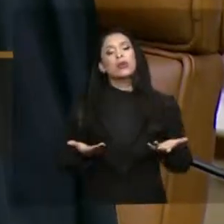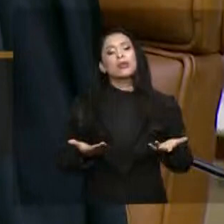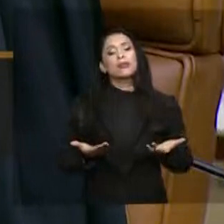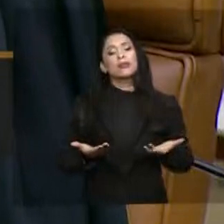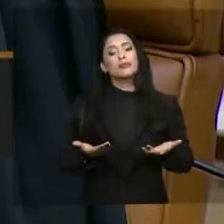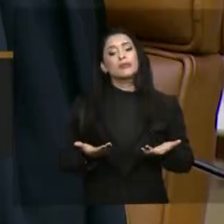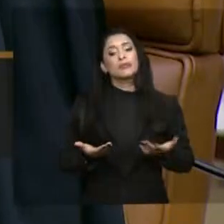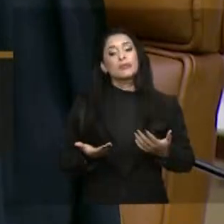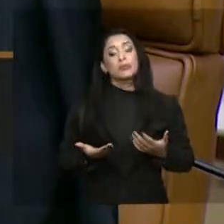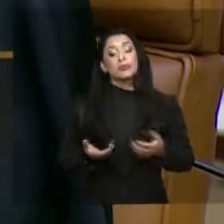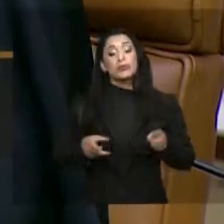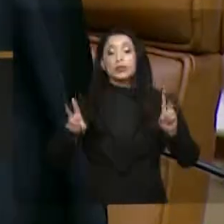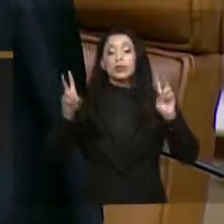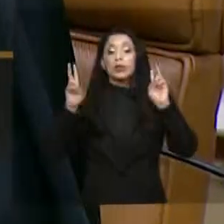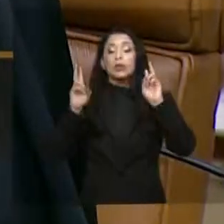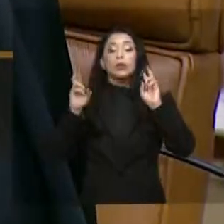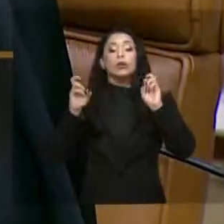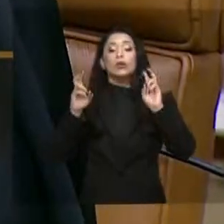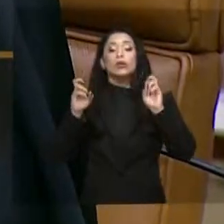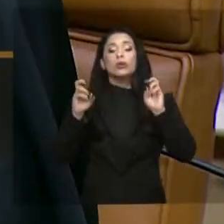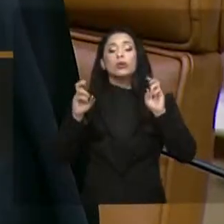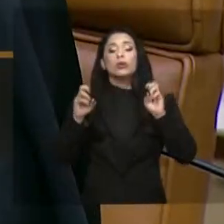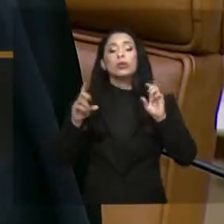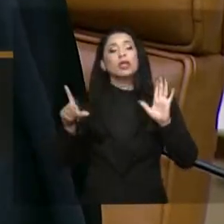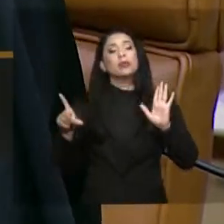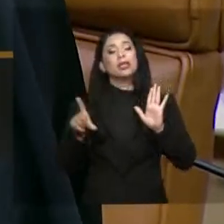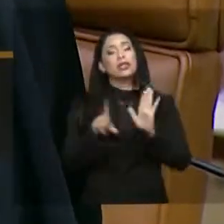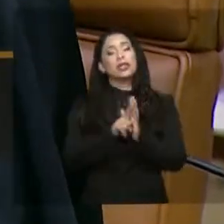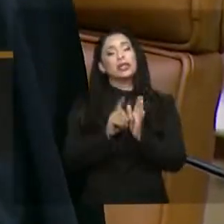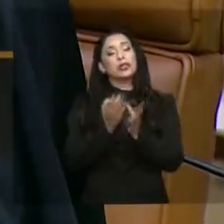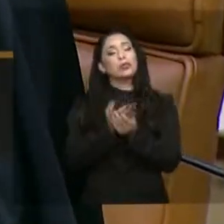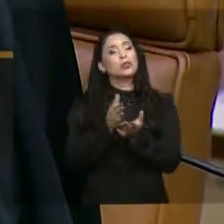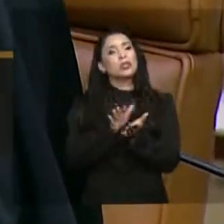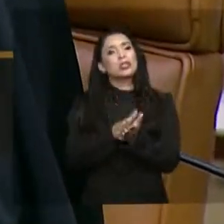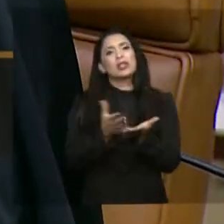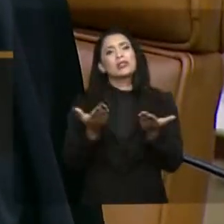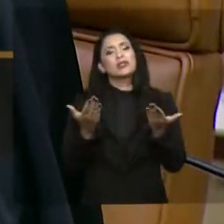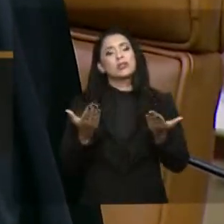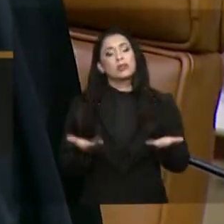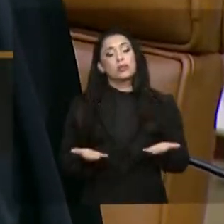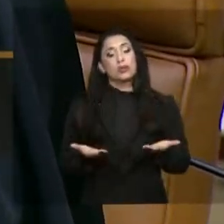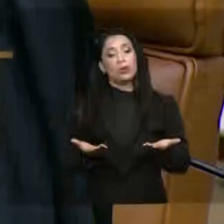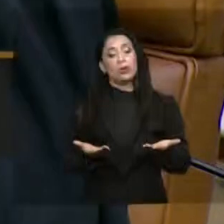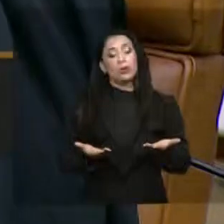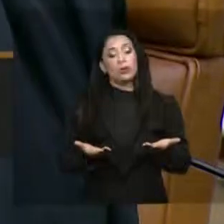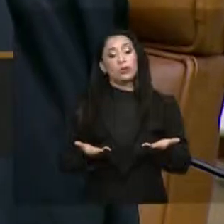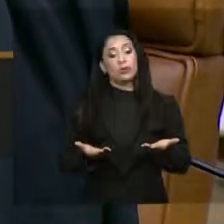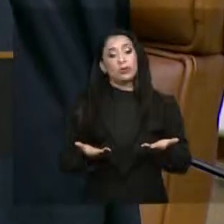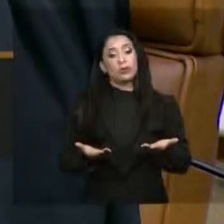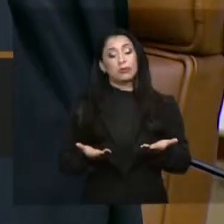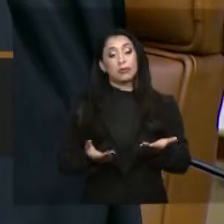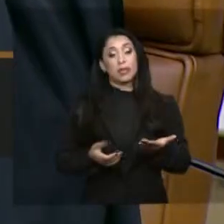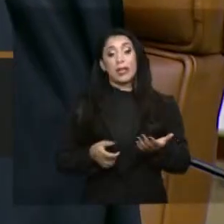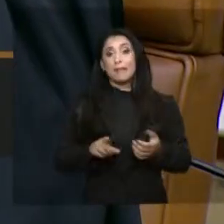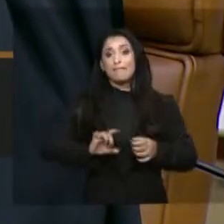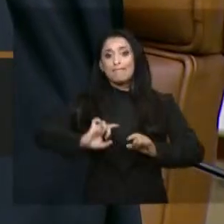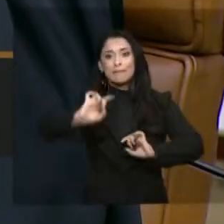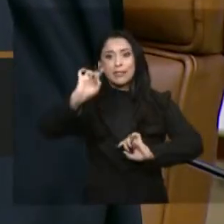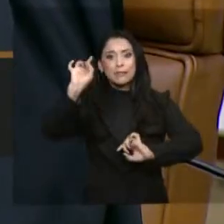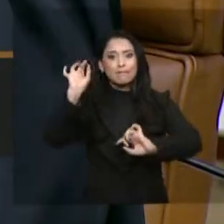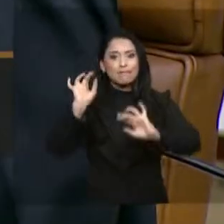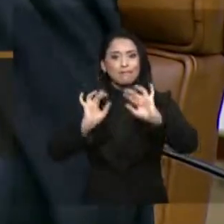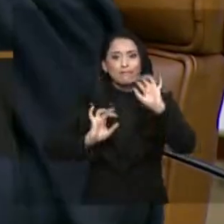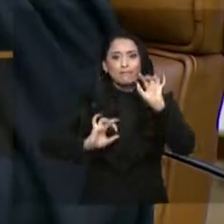Como é tratada a matéria na nossa legislação processual? Ela trata exatamente de modo